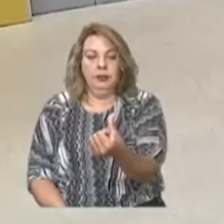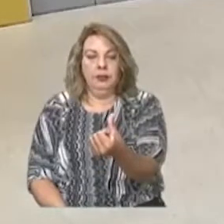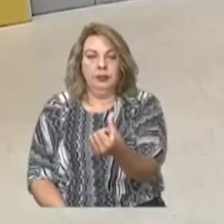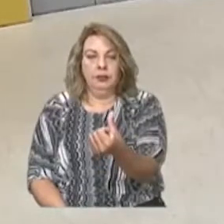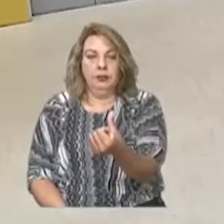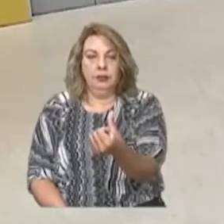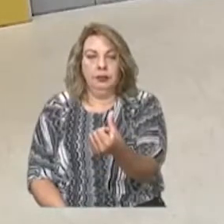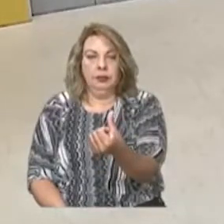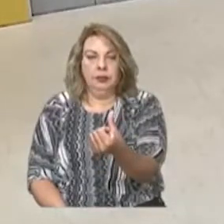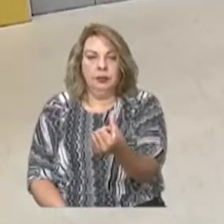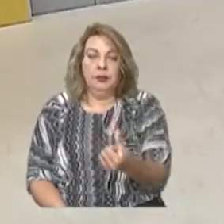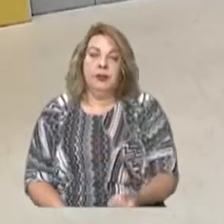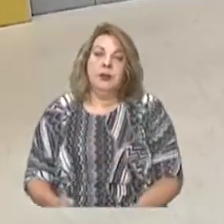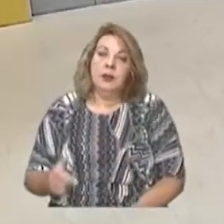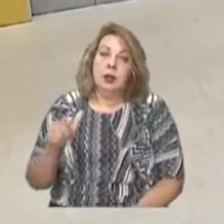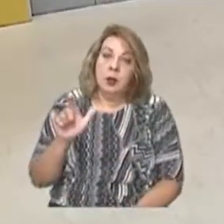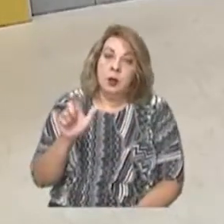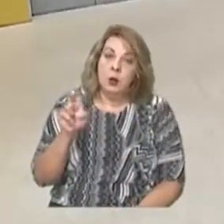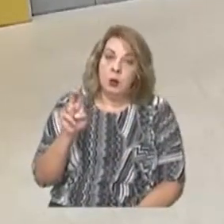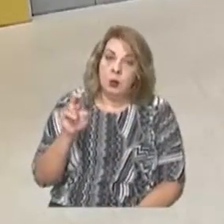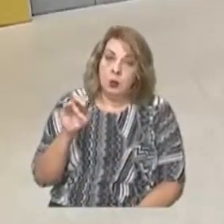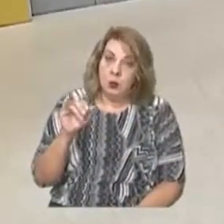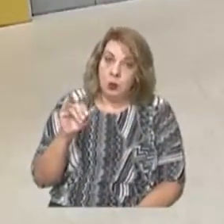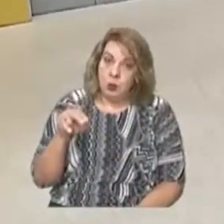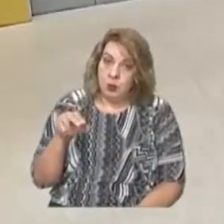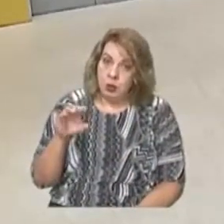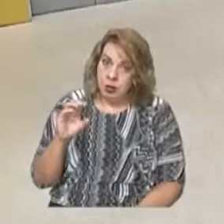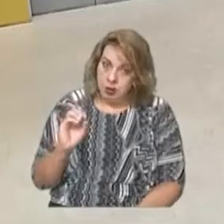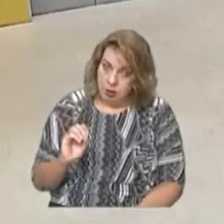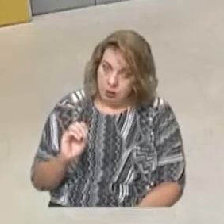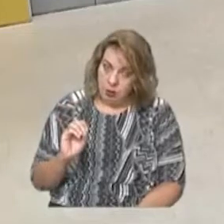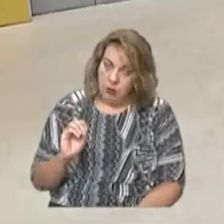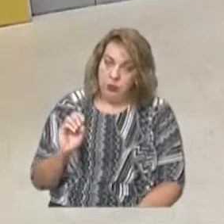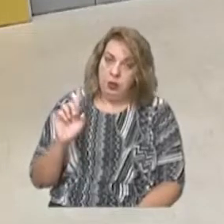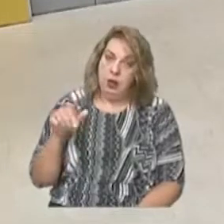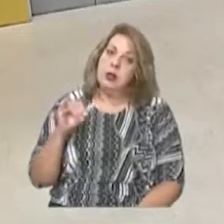Luciano Mota, povoado Bom Jardim, Itabaiana.